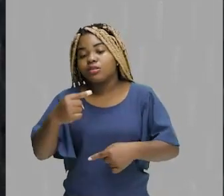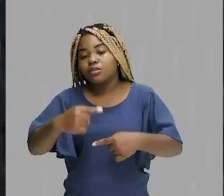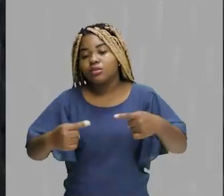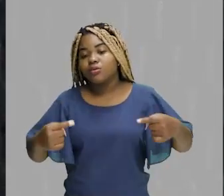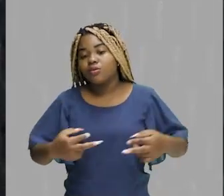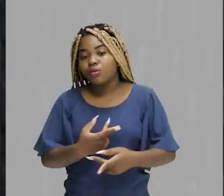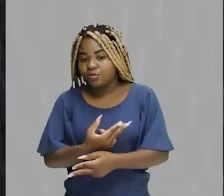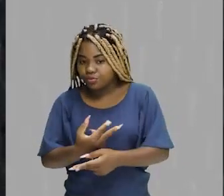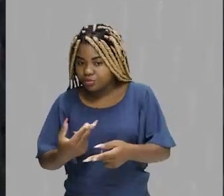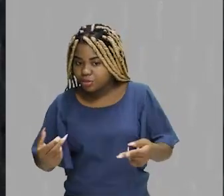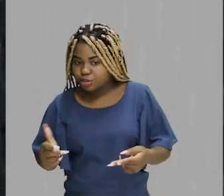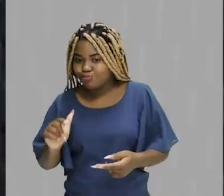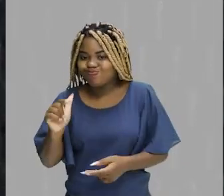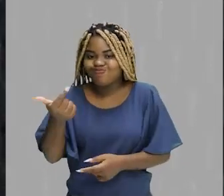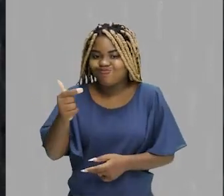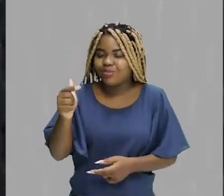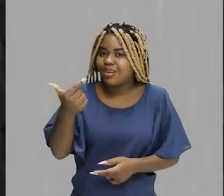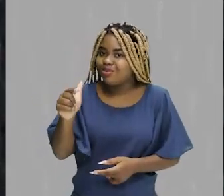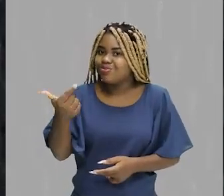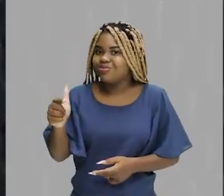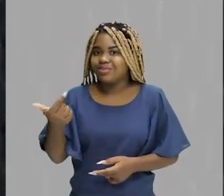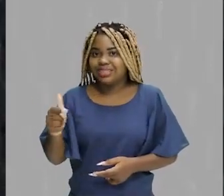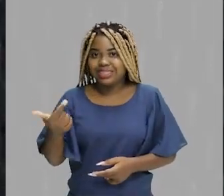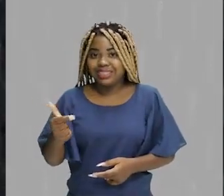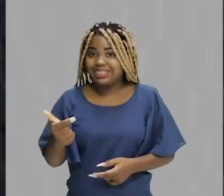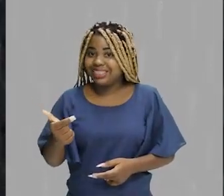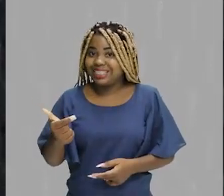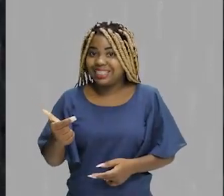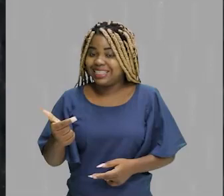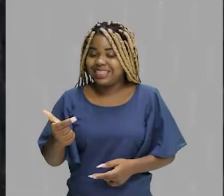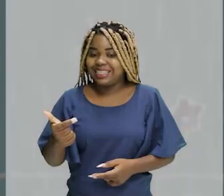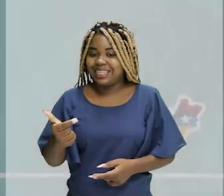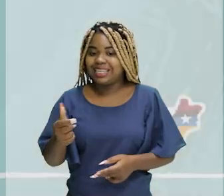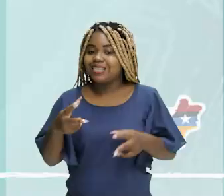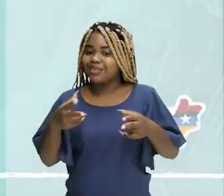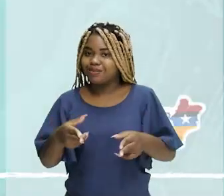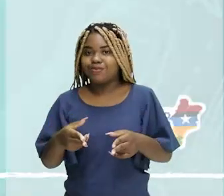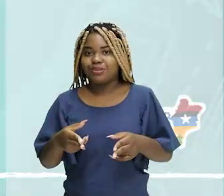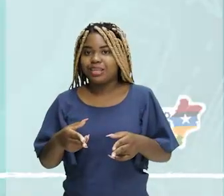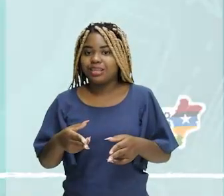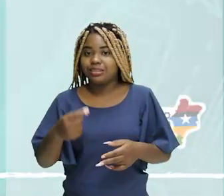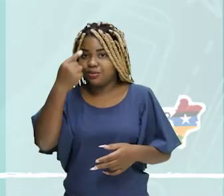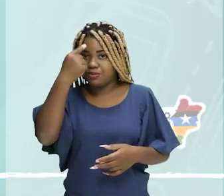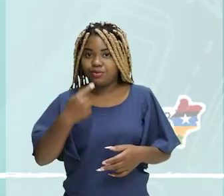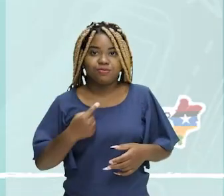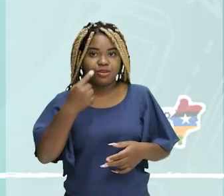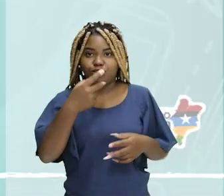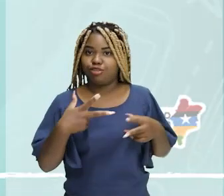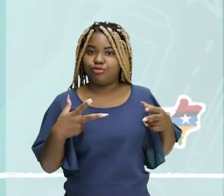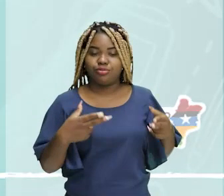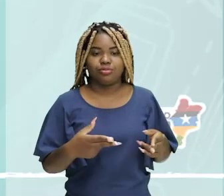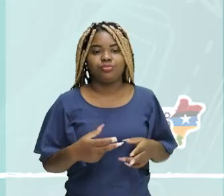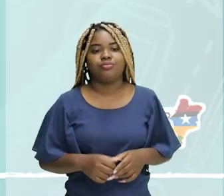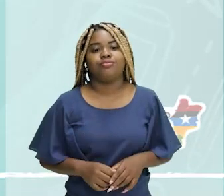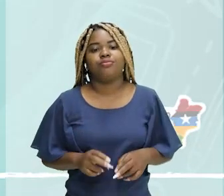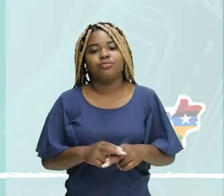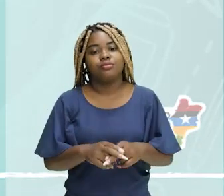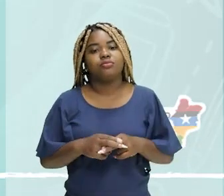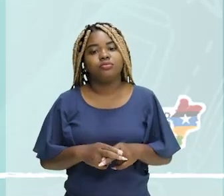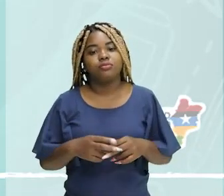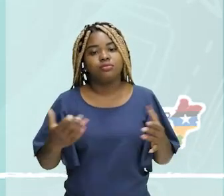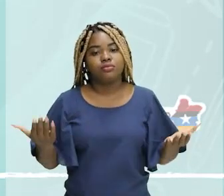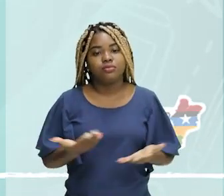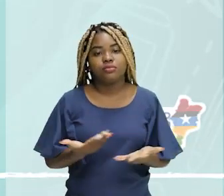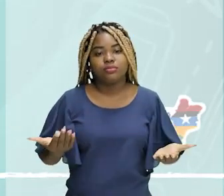as imagens especulares elas não vão ser iguais. Dito isso, nós vamos agora entrar